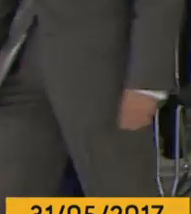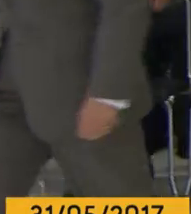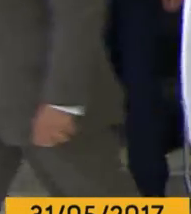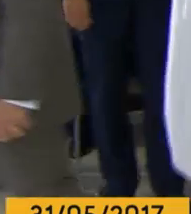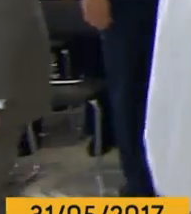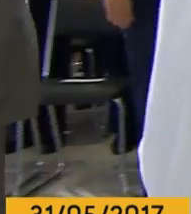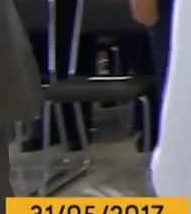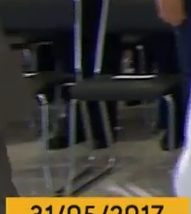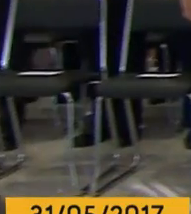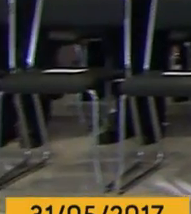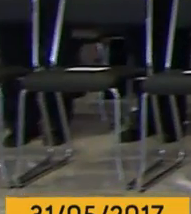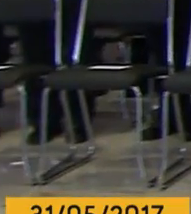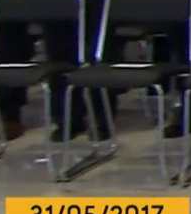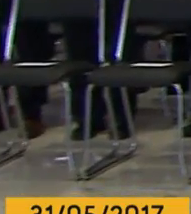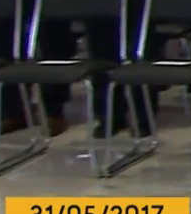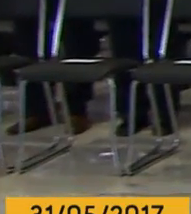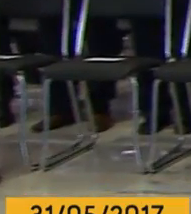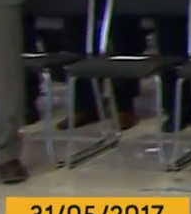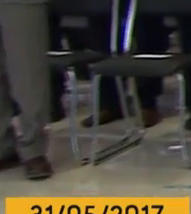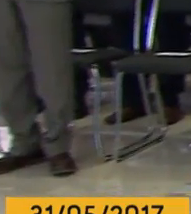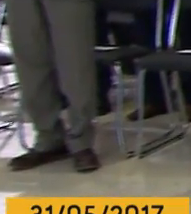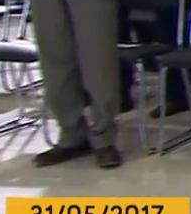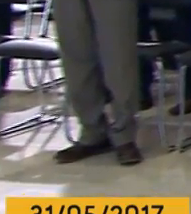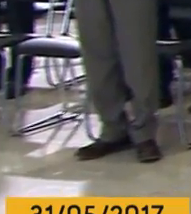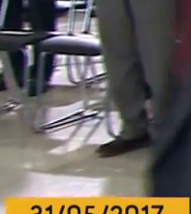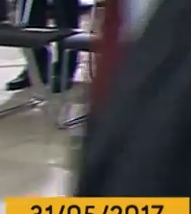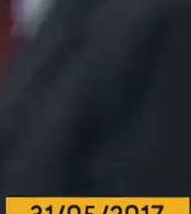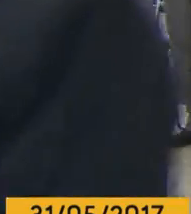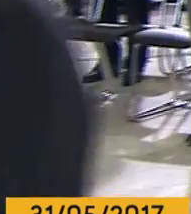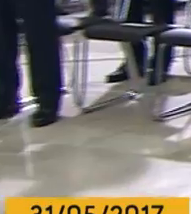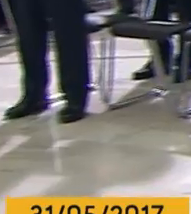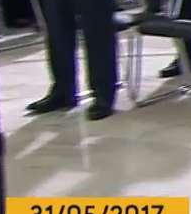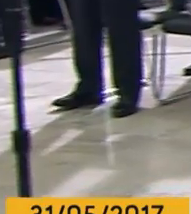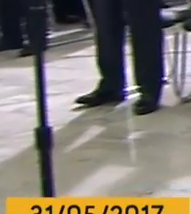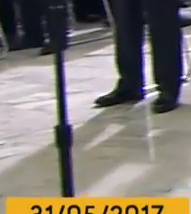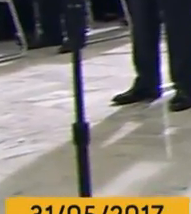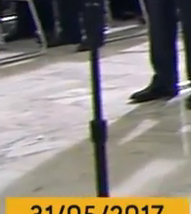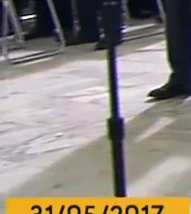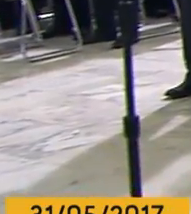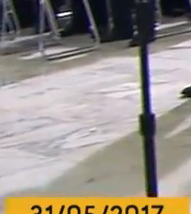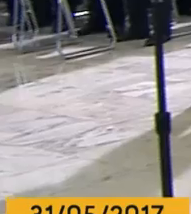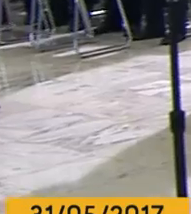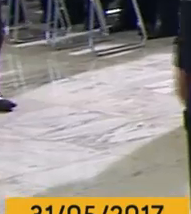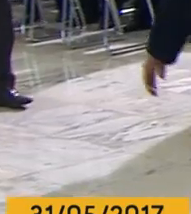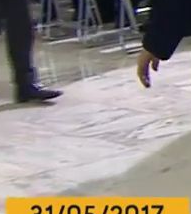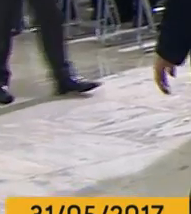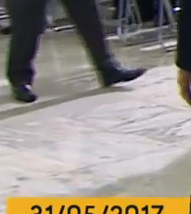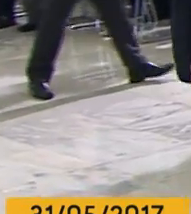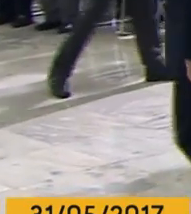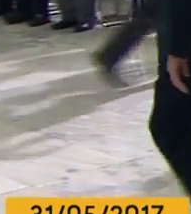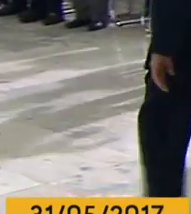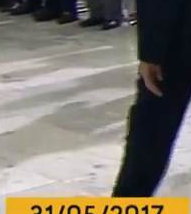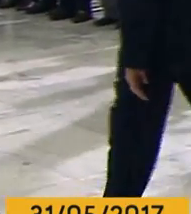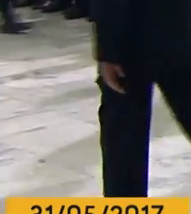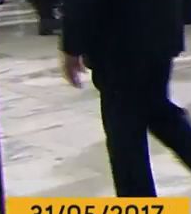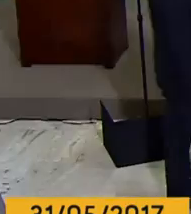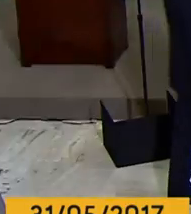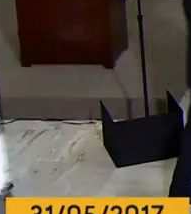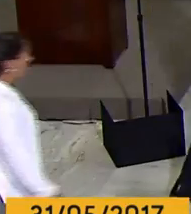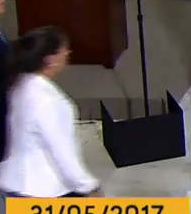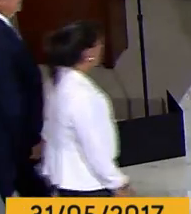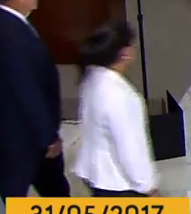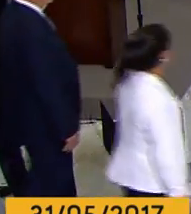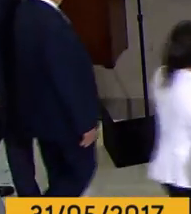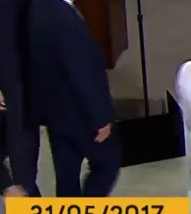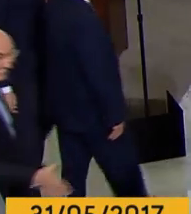da Justiça, Torquato Jardim. Desde 2 de junho de 2016, Torquato Jardim era titular do